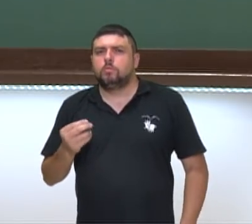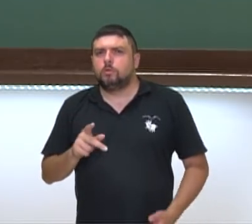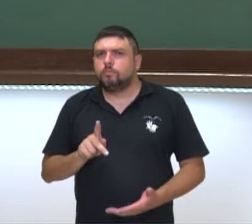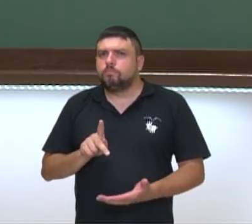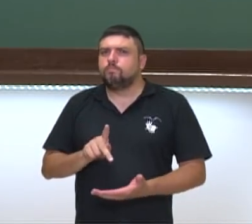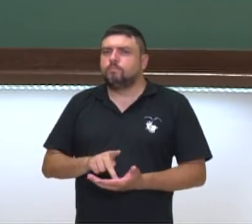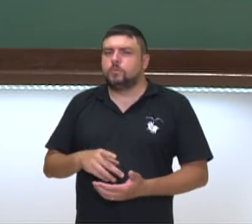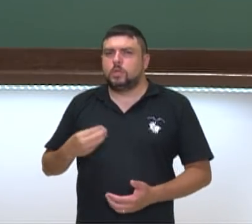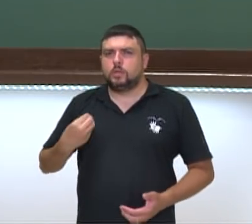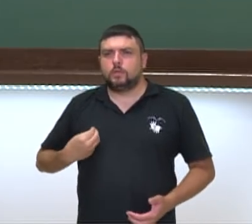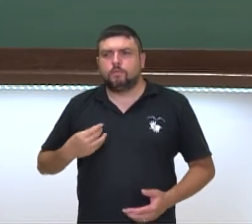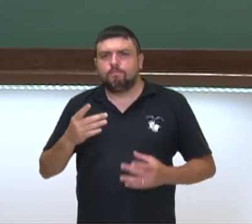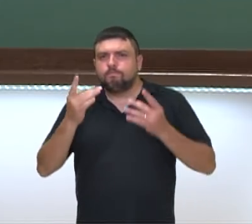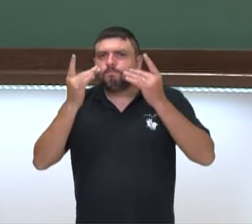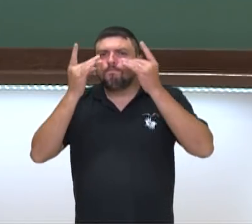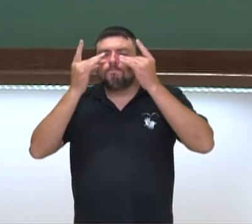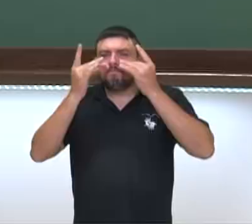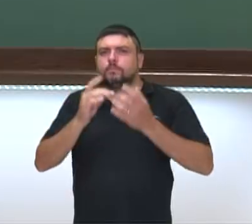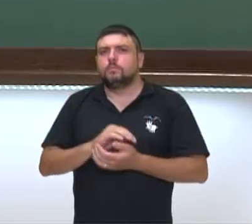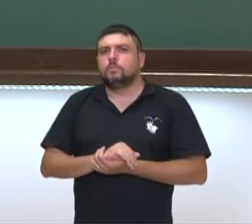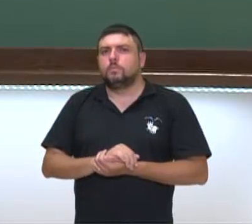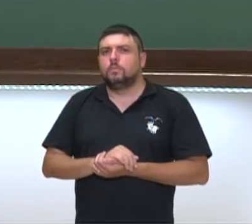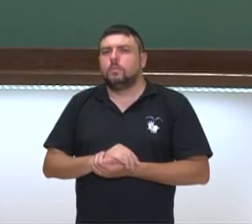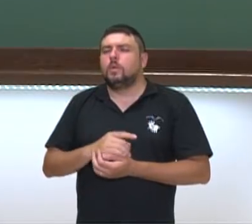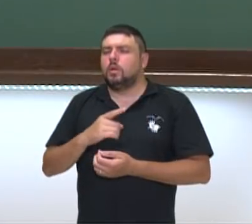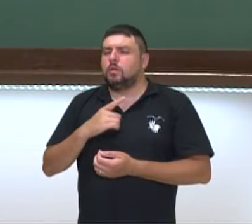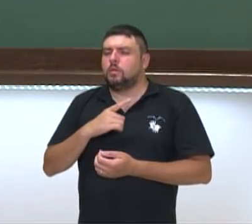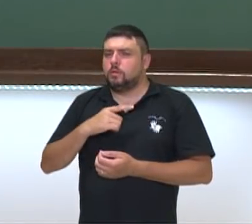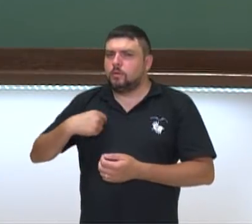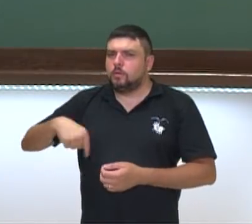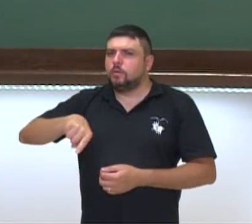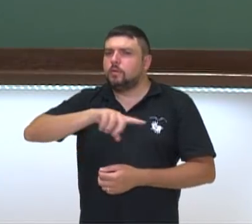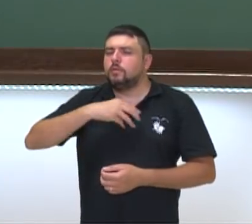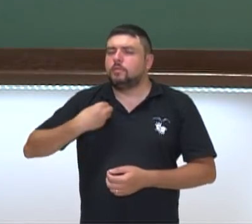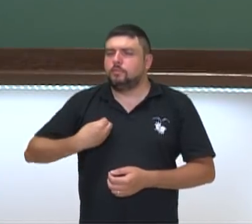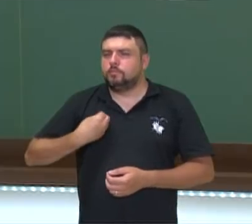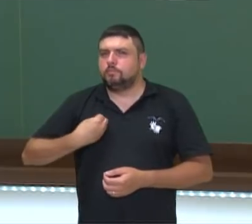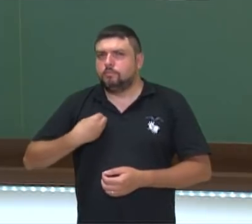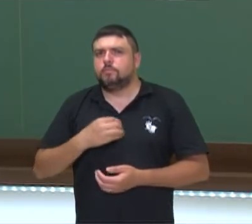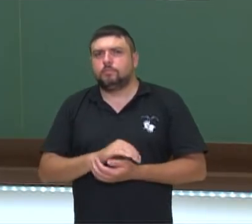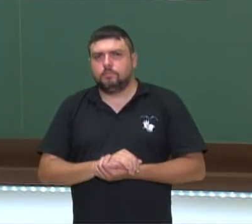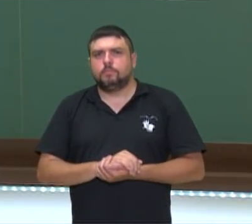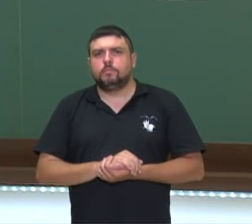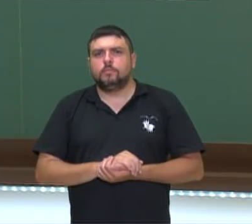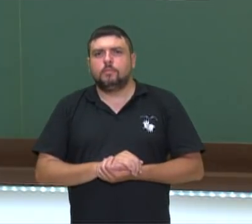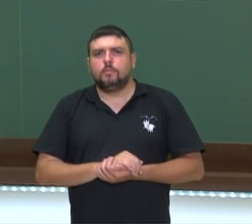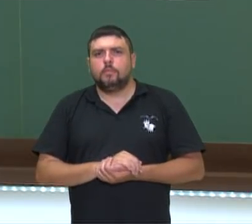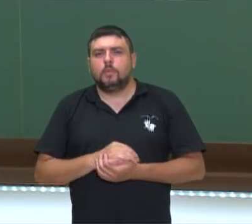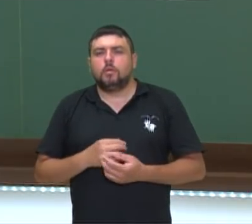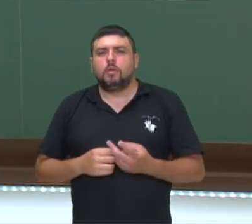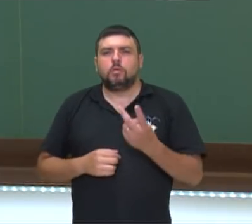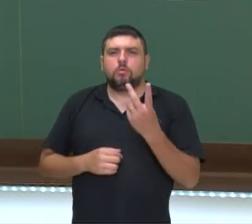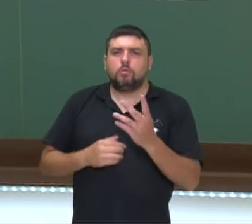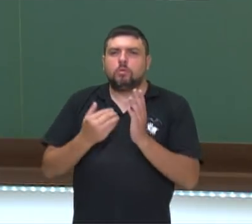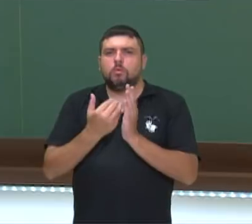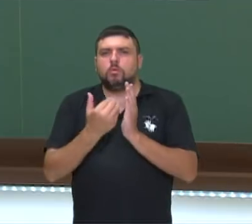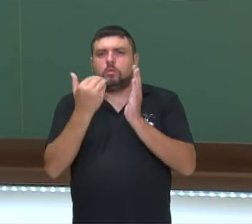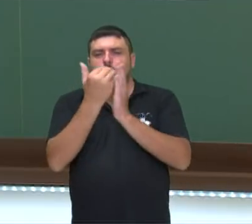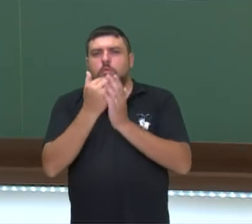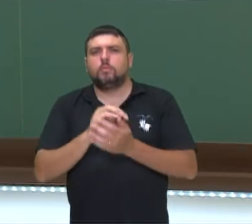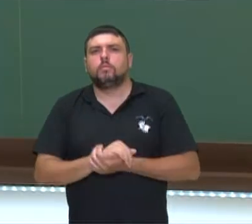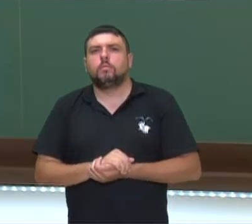mesmo, gente. Acontece e vai fazer muito parte da nossa vida. Então, tem dois aumentos. O primeiro, que é o aumento